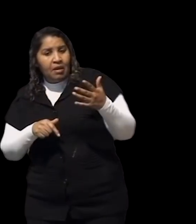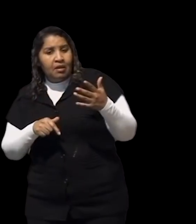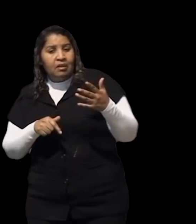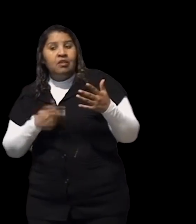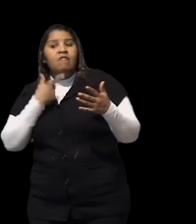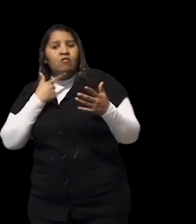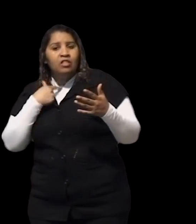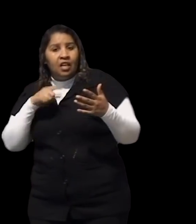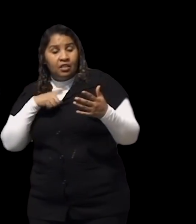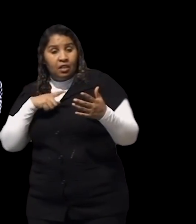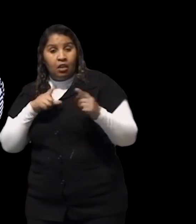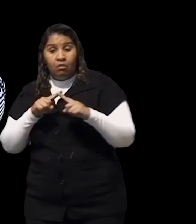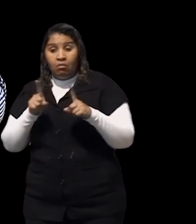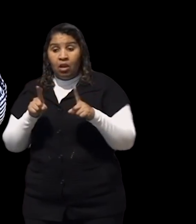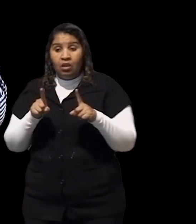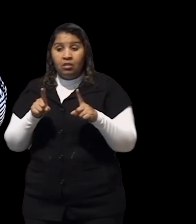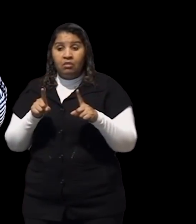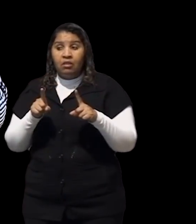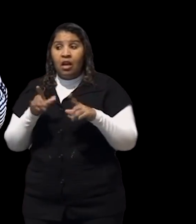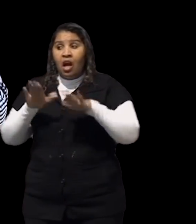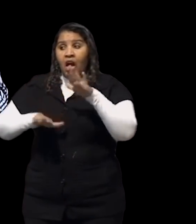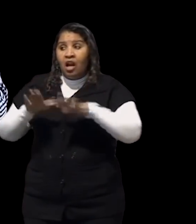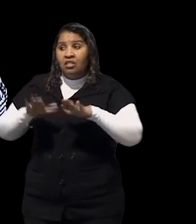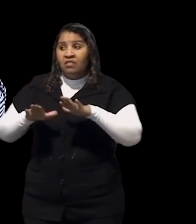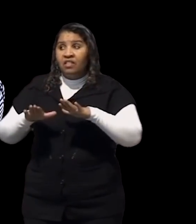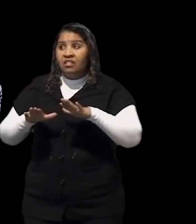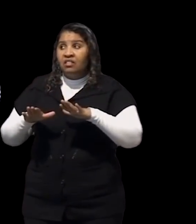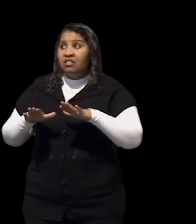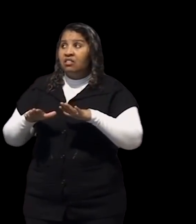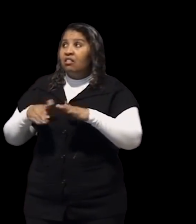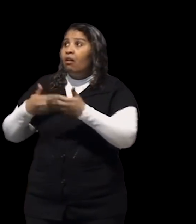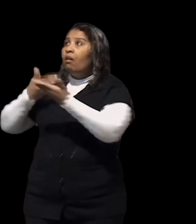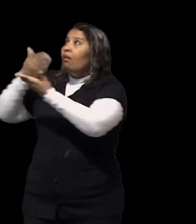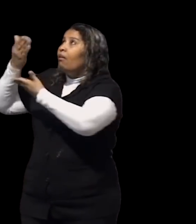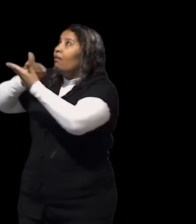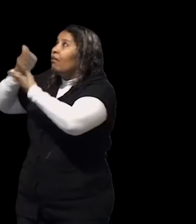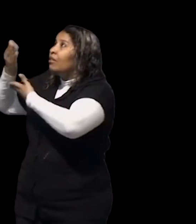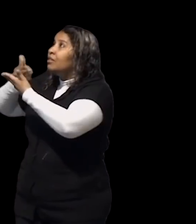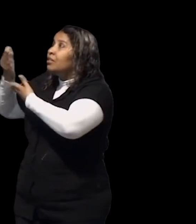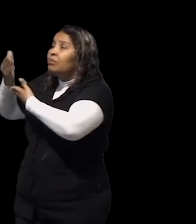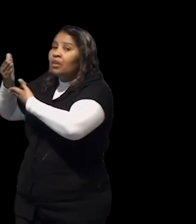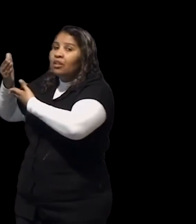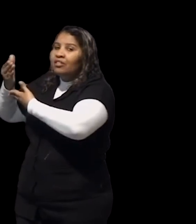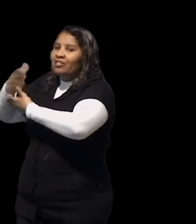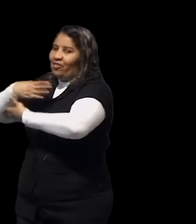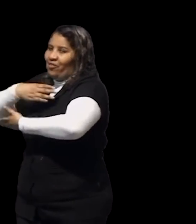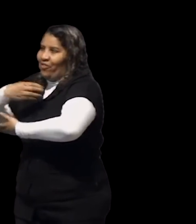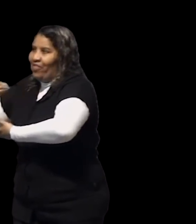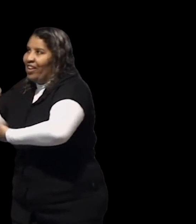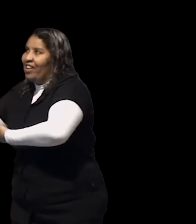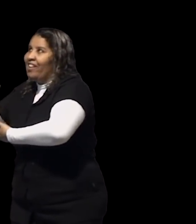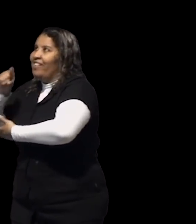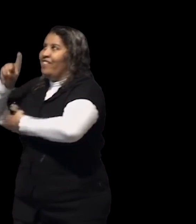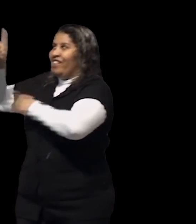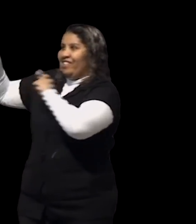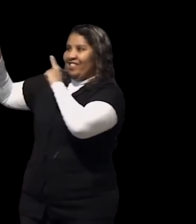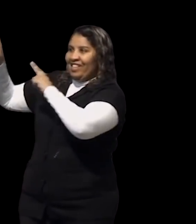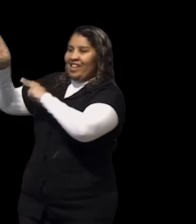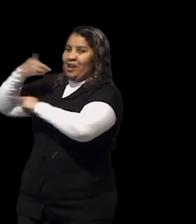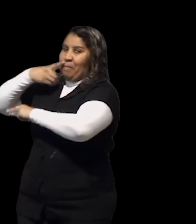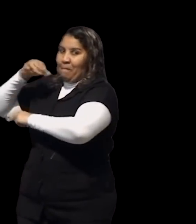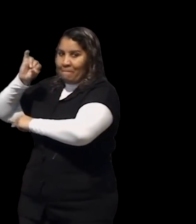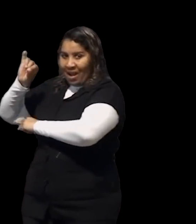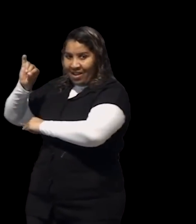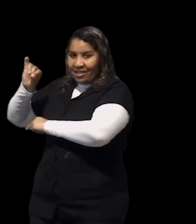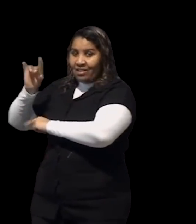filho e pai a vida dele entre servo e senhor Jesus já tinha this é como eu disse não não